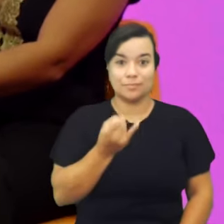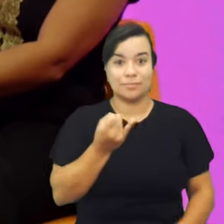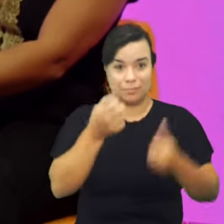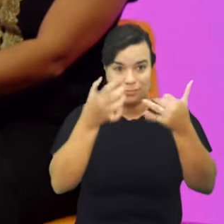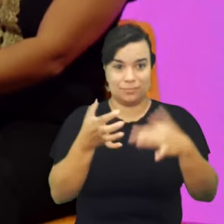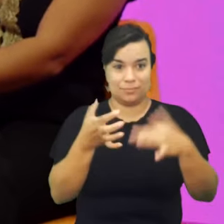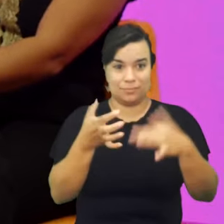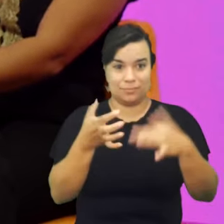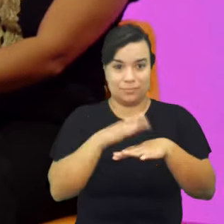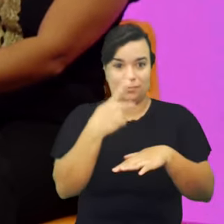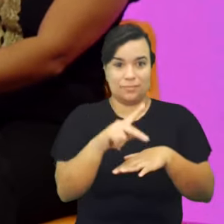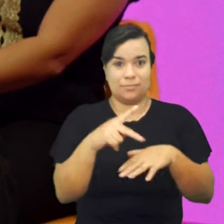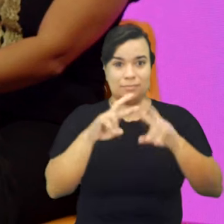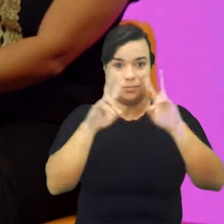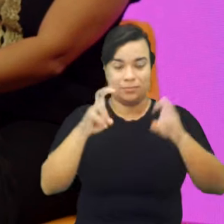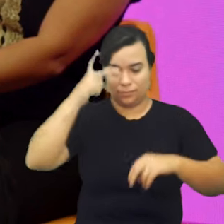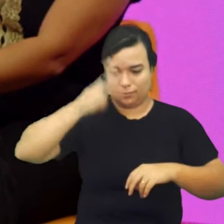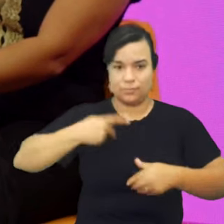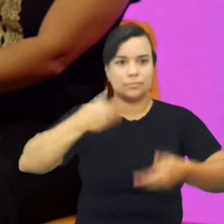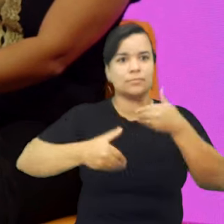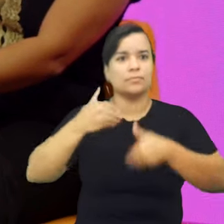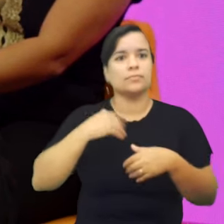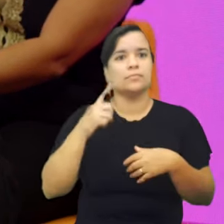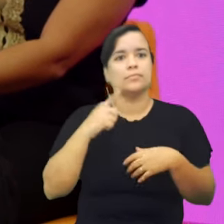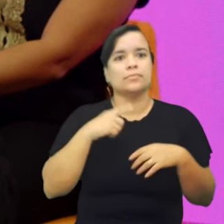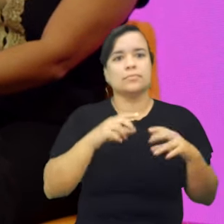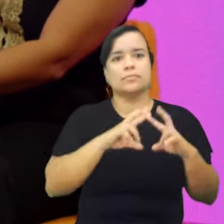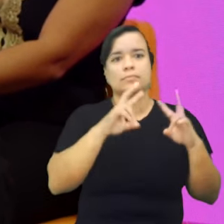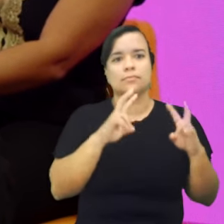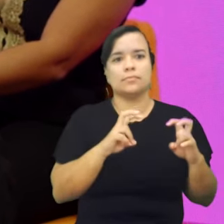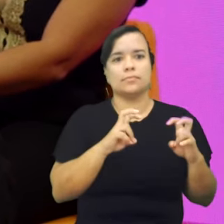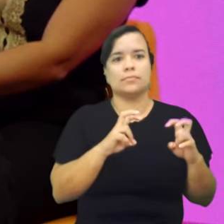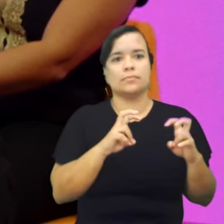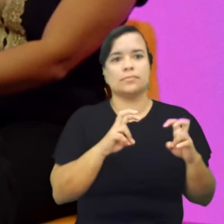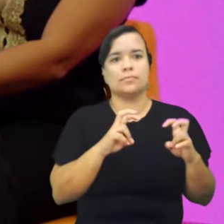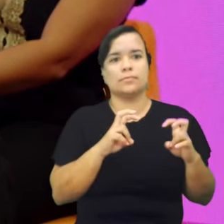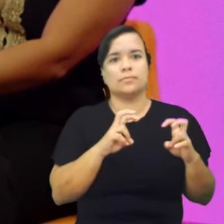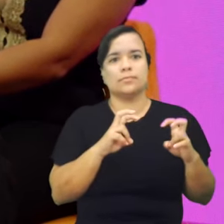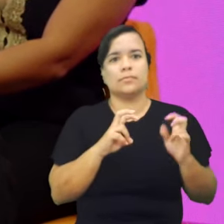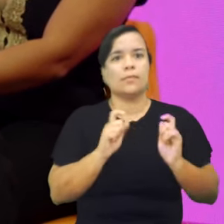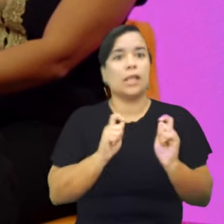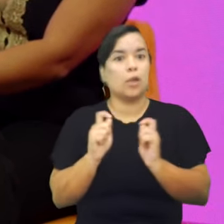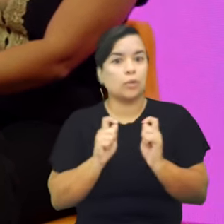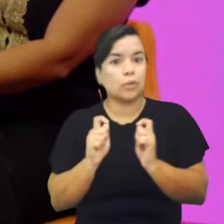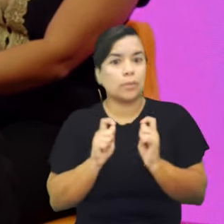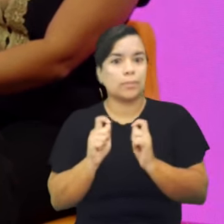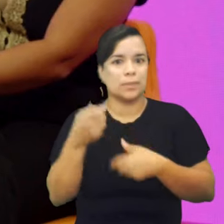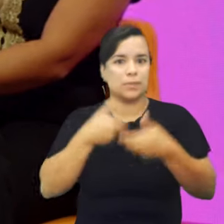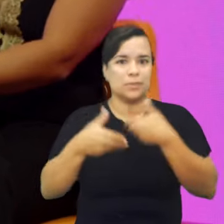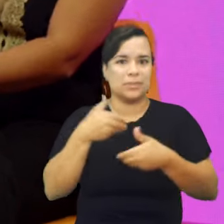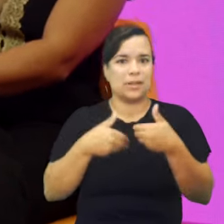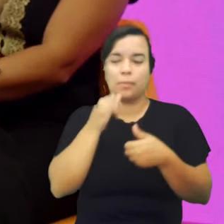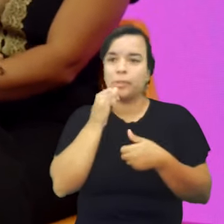você trouxe do autocuidado, a gente tem a questão da economia do cuidado, né? Quem cuida de